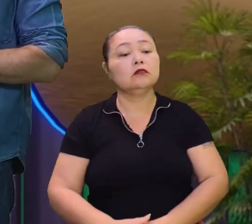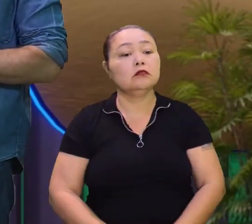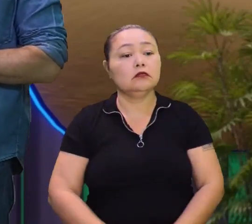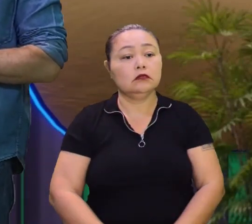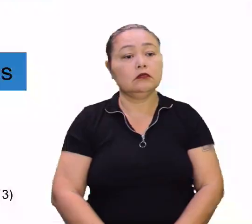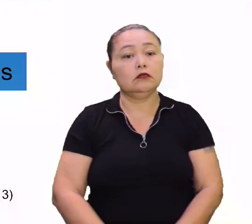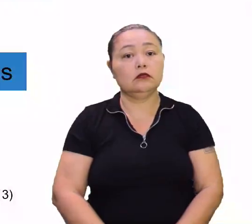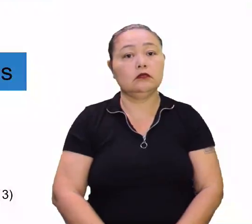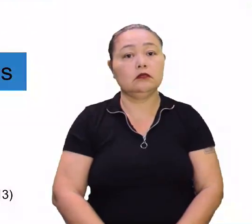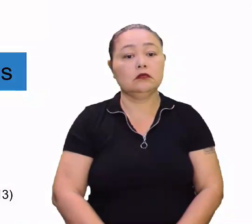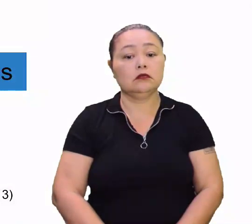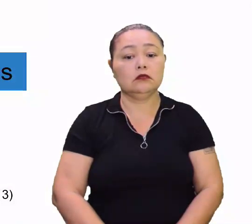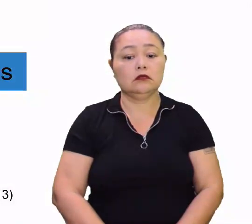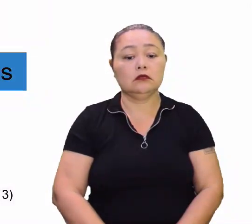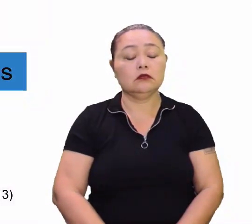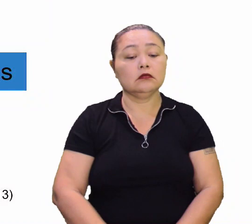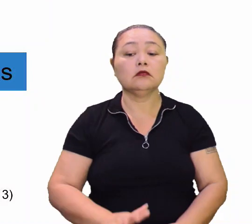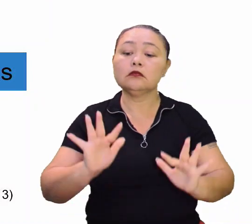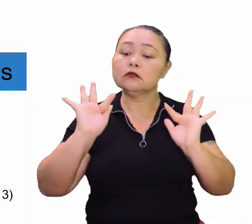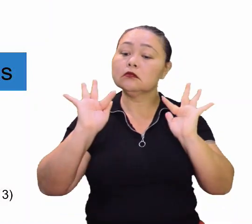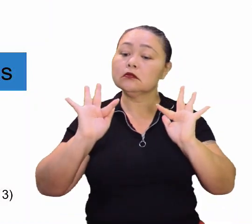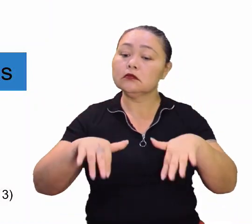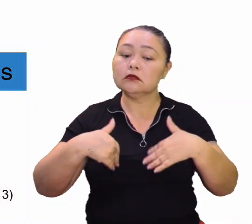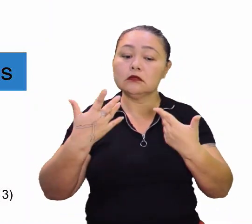lá? E para